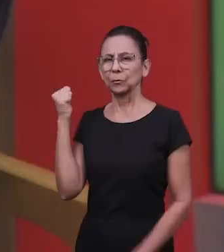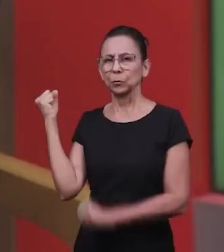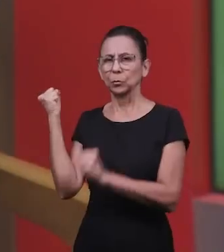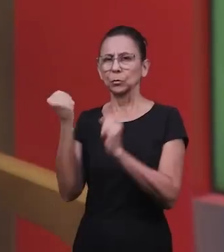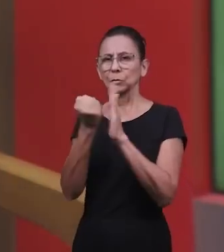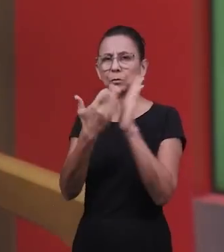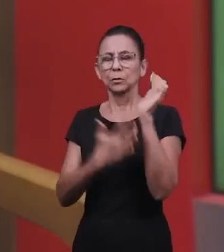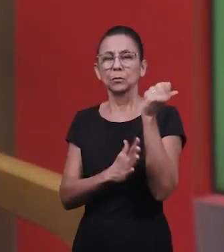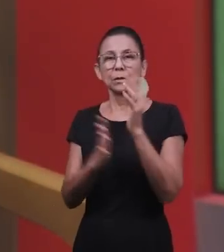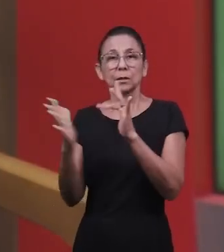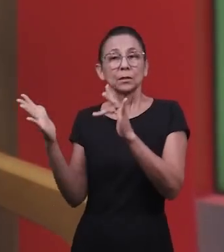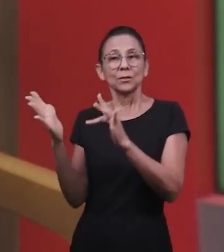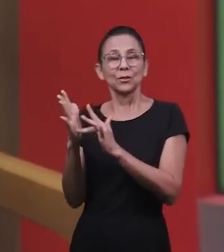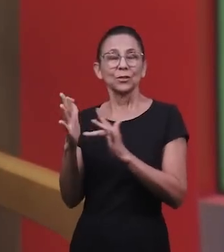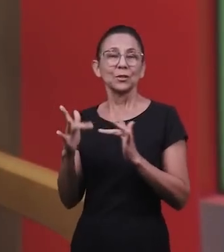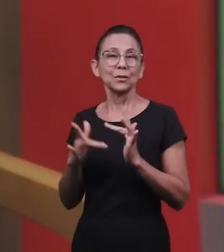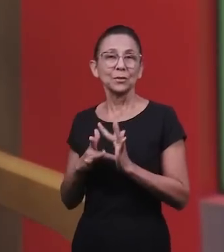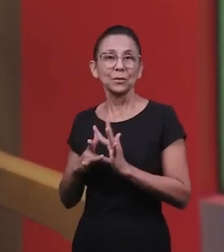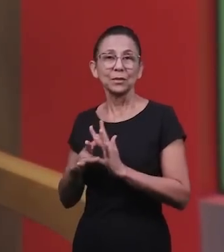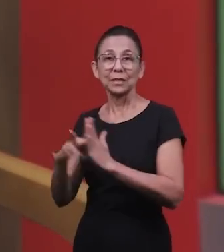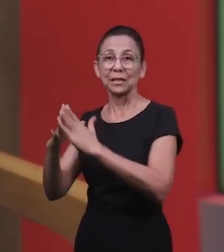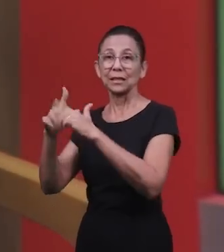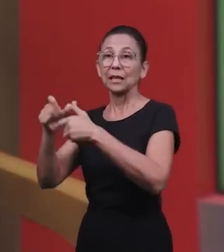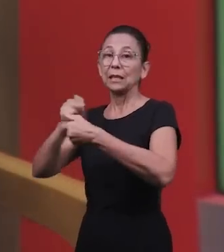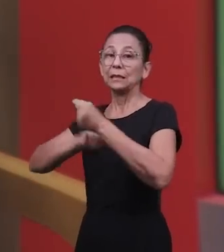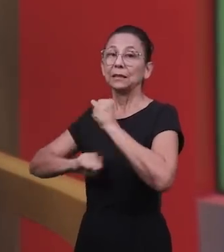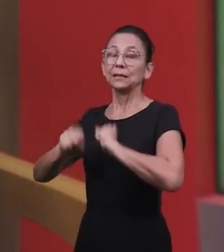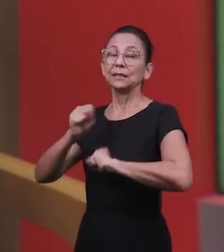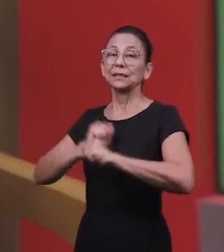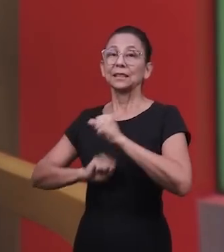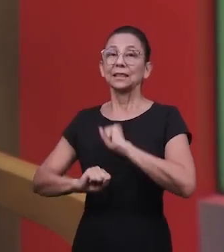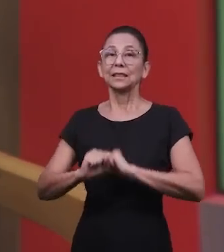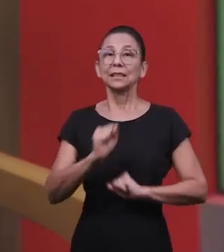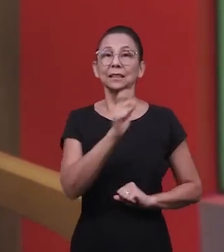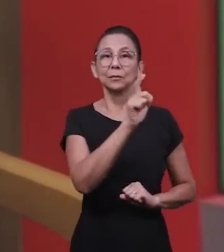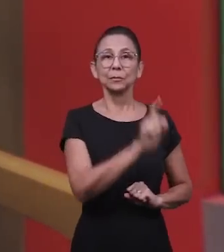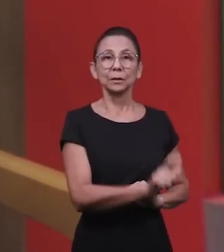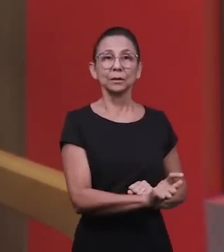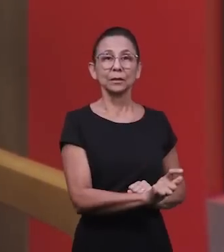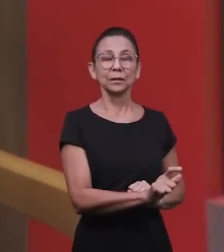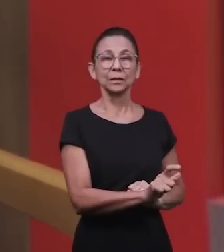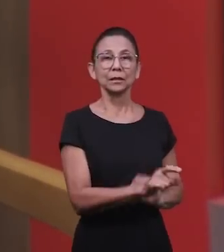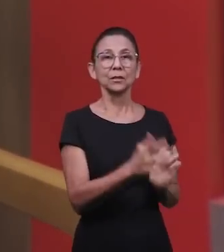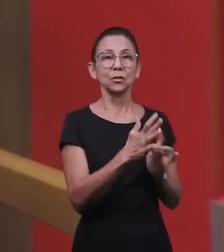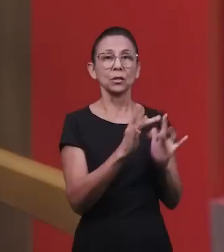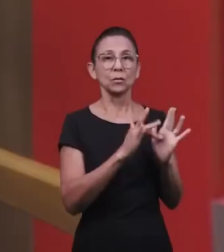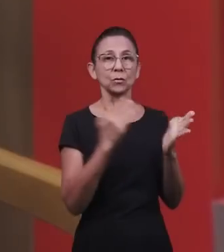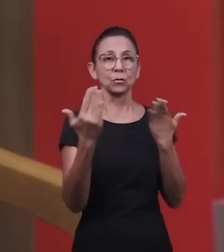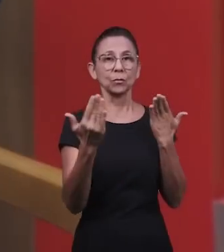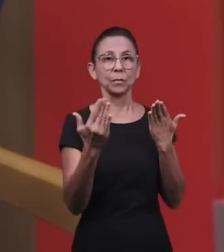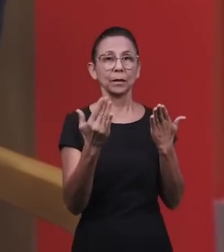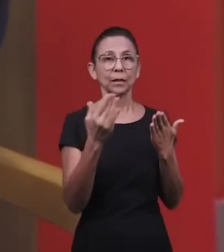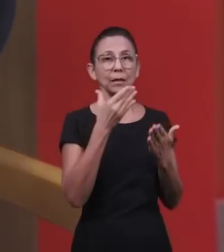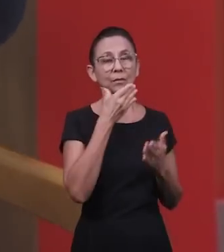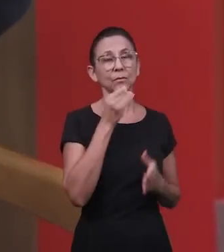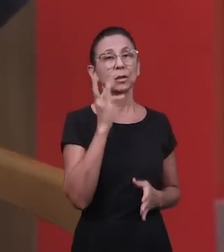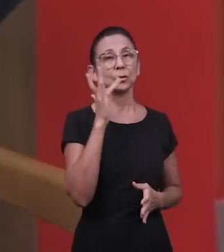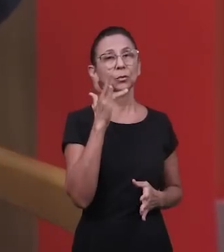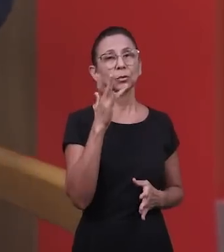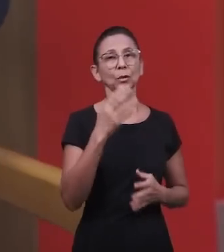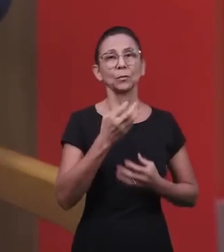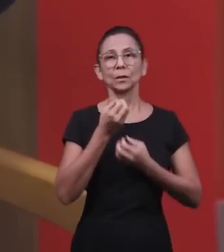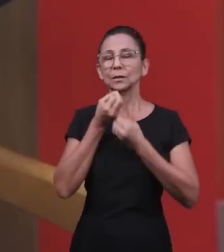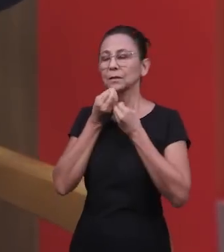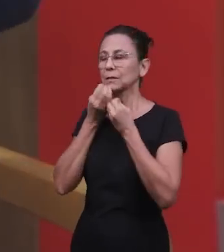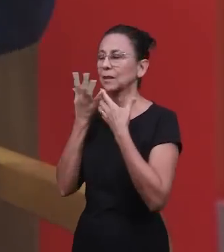ela clama, ela anseia para que o noivo, ou seja, para que Jesus